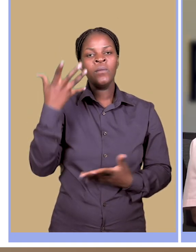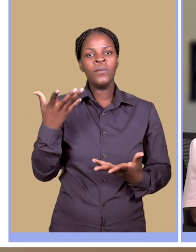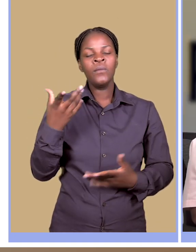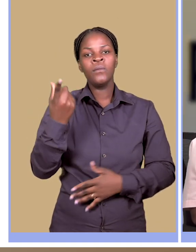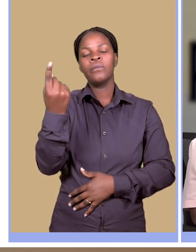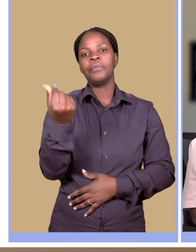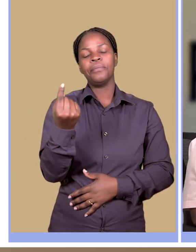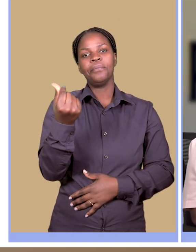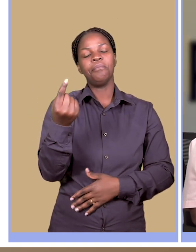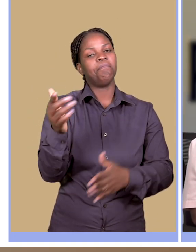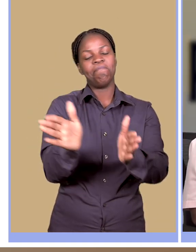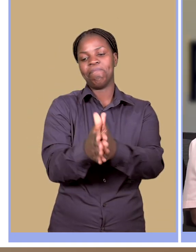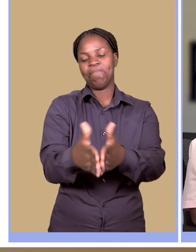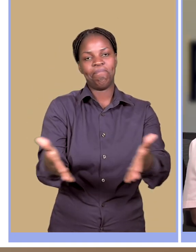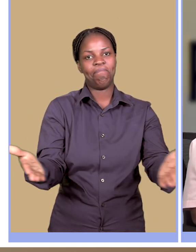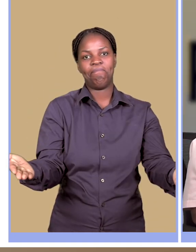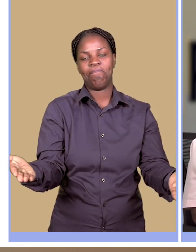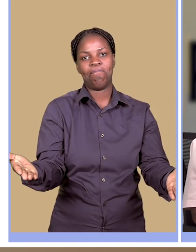falo de finanças, dinheiro.